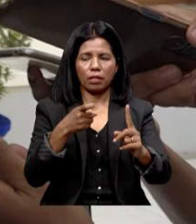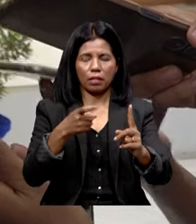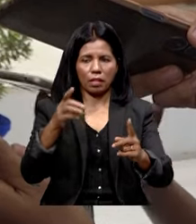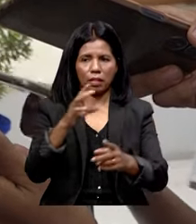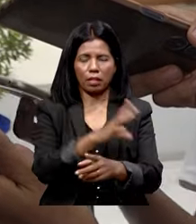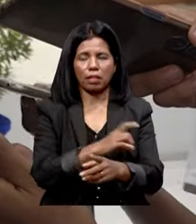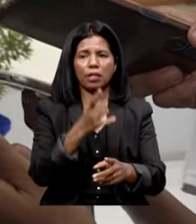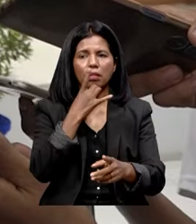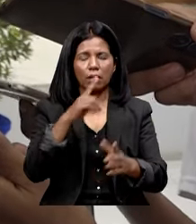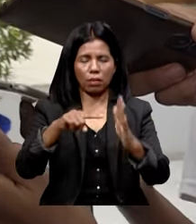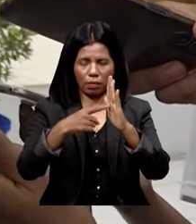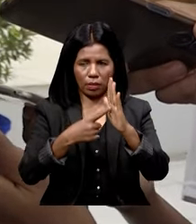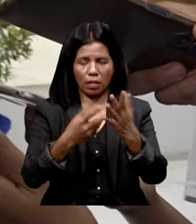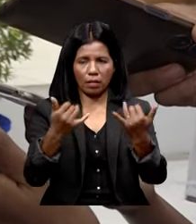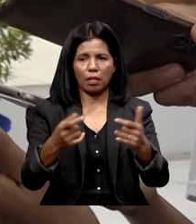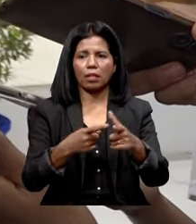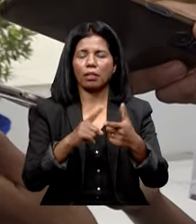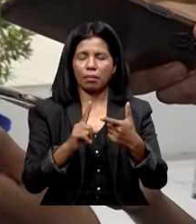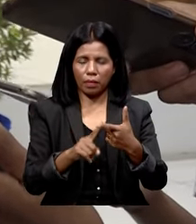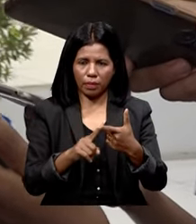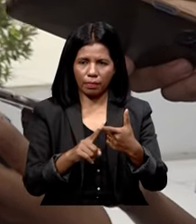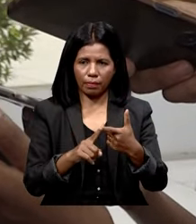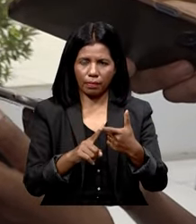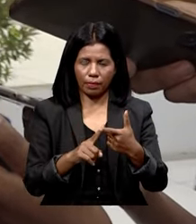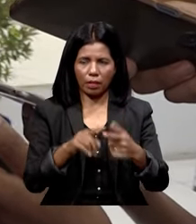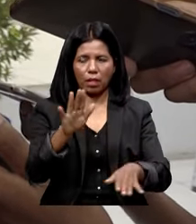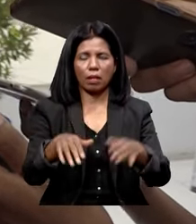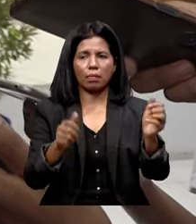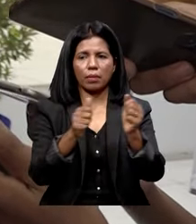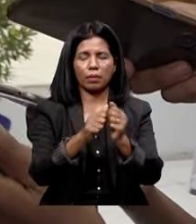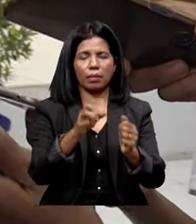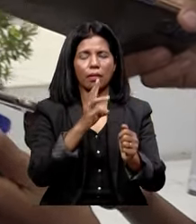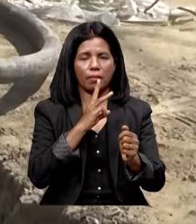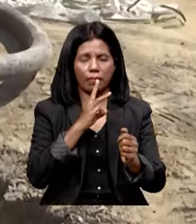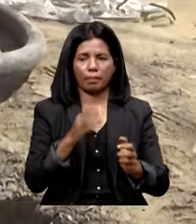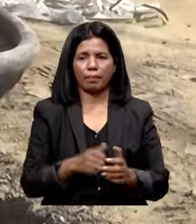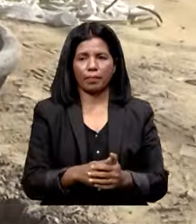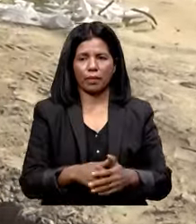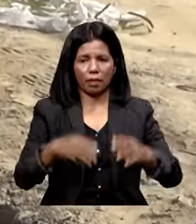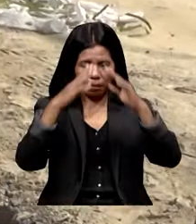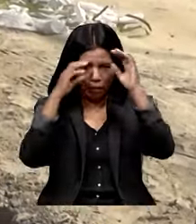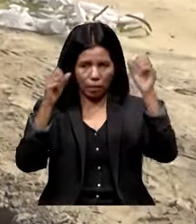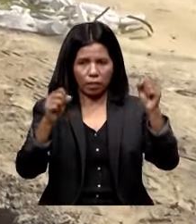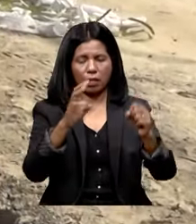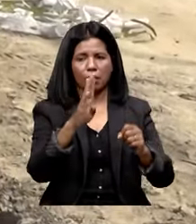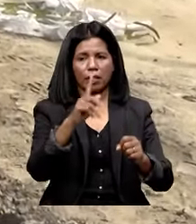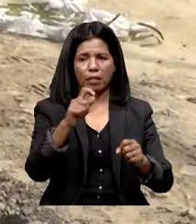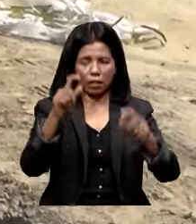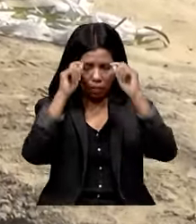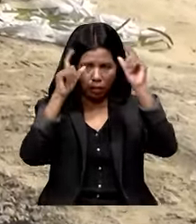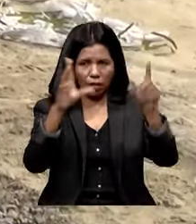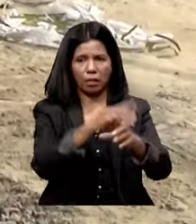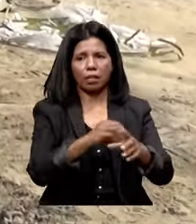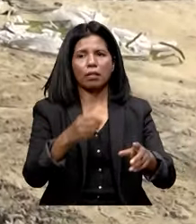nia ni hahuona e depois se lá muito com bem. Presidente da empresa pública B Timor-Leste, Gustavo da Cruz,